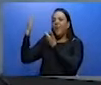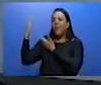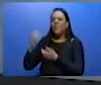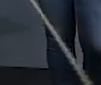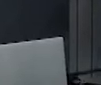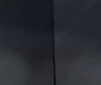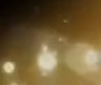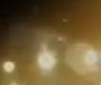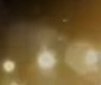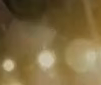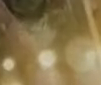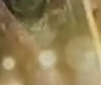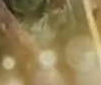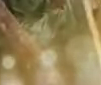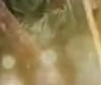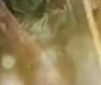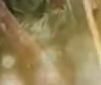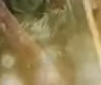imagens do local.